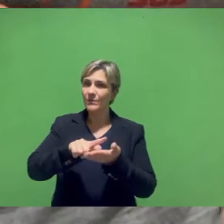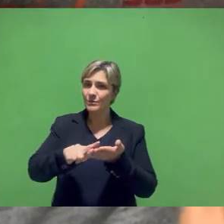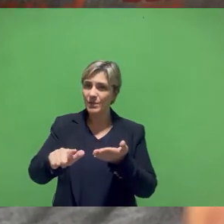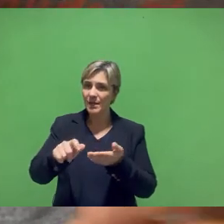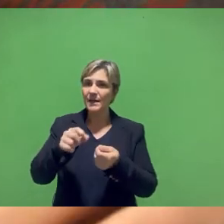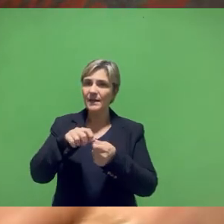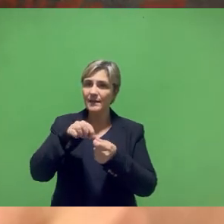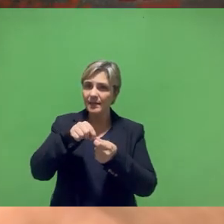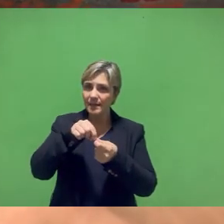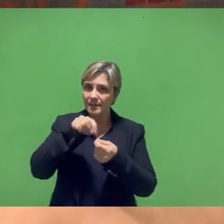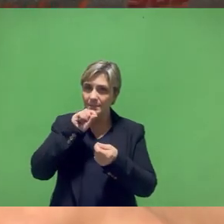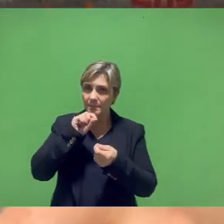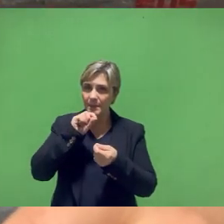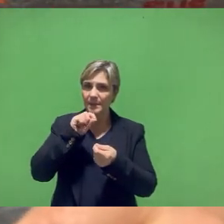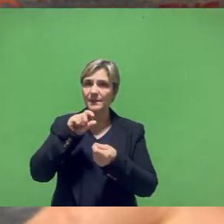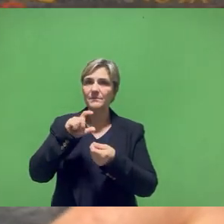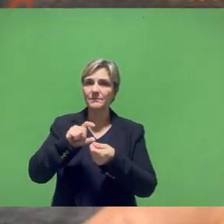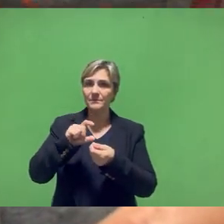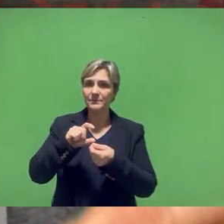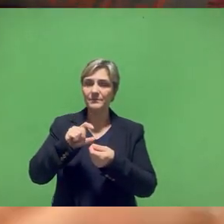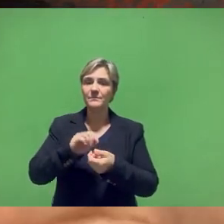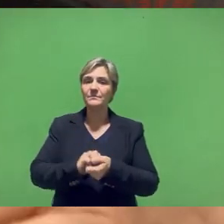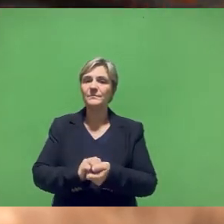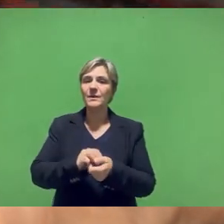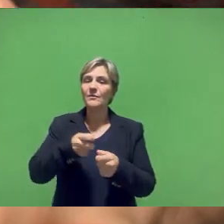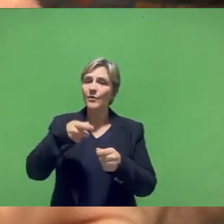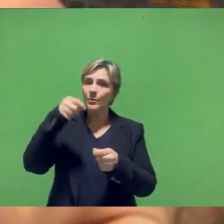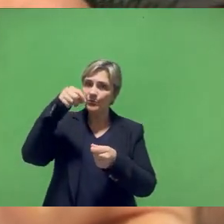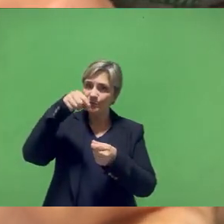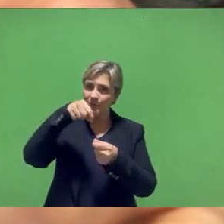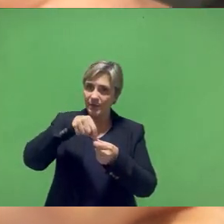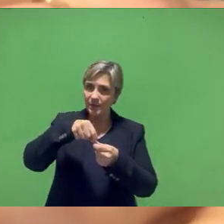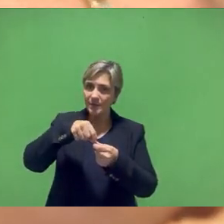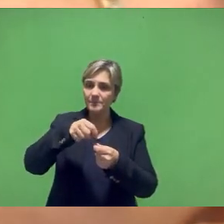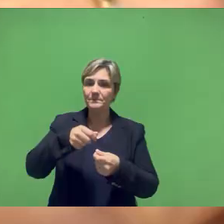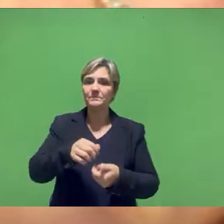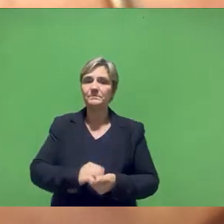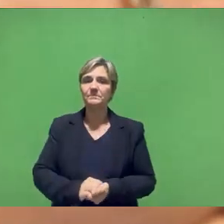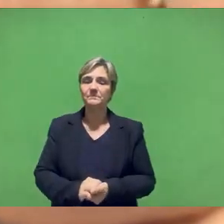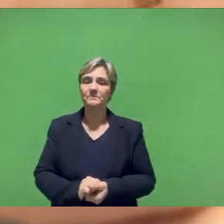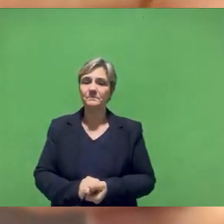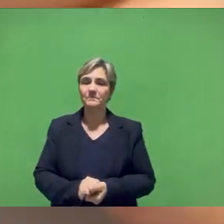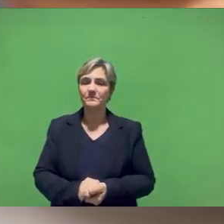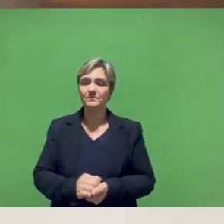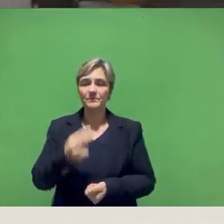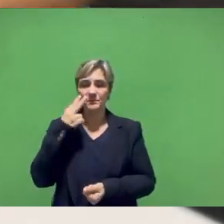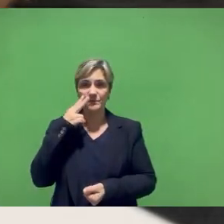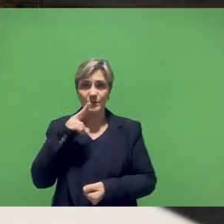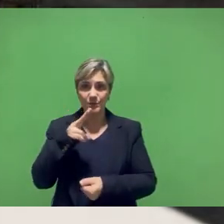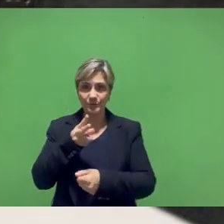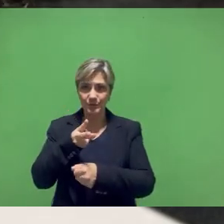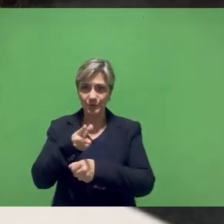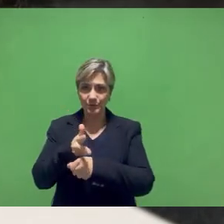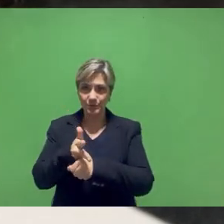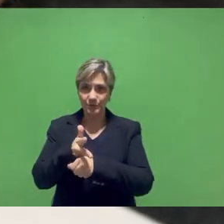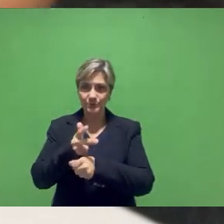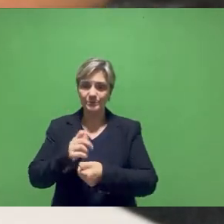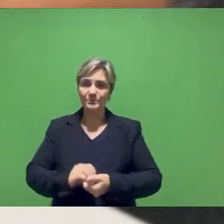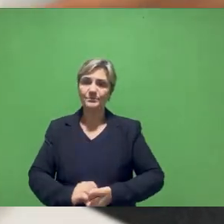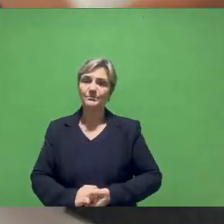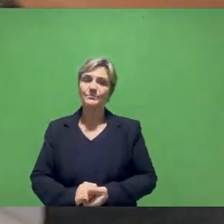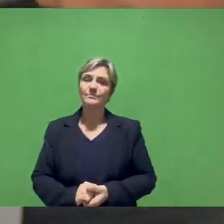a tampa da seringa, vamos colocar a agulha ali